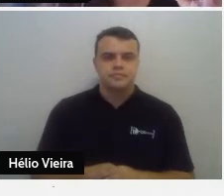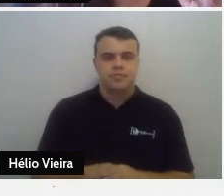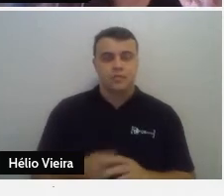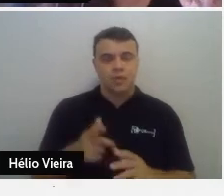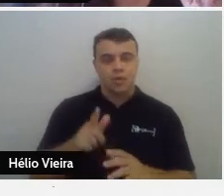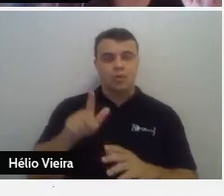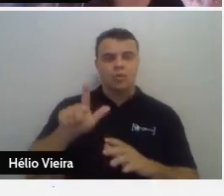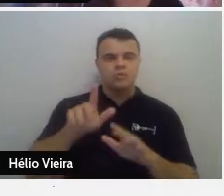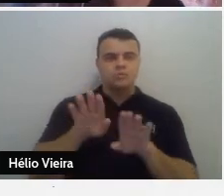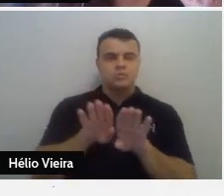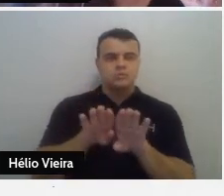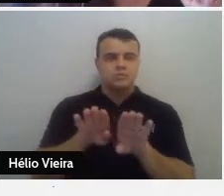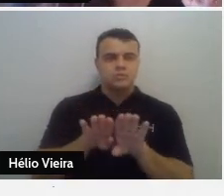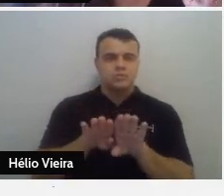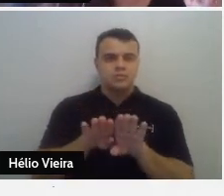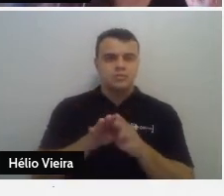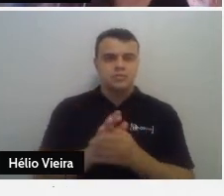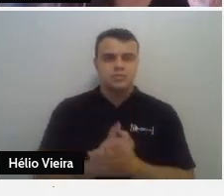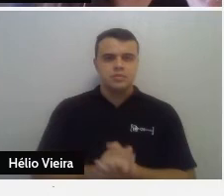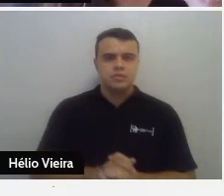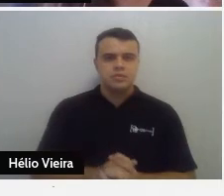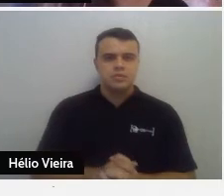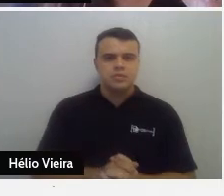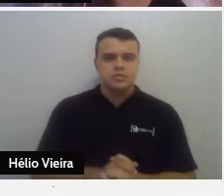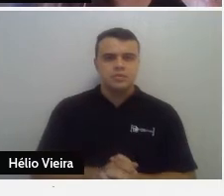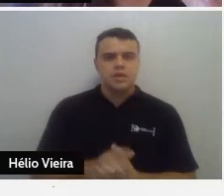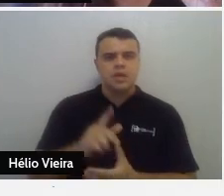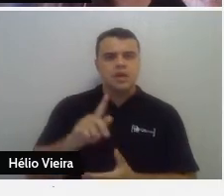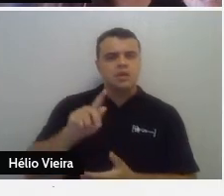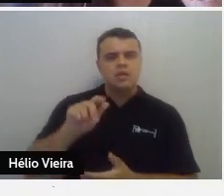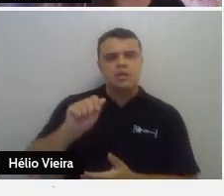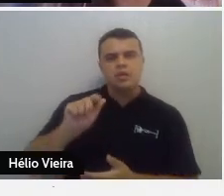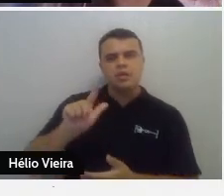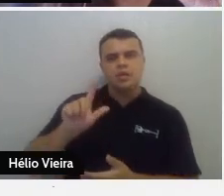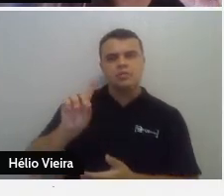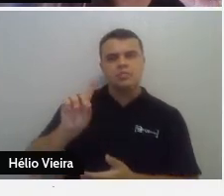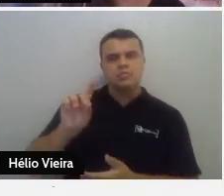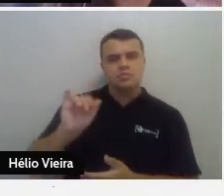Outro é o do Gaudí, né, que é a da